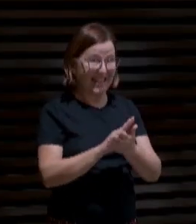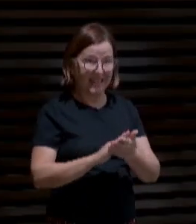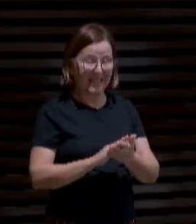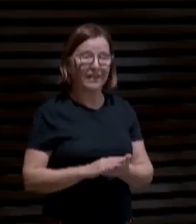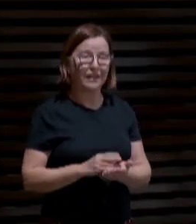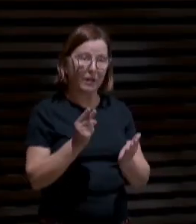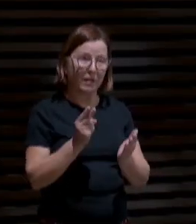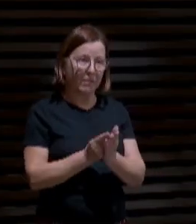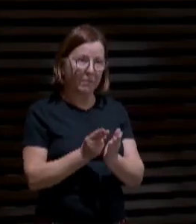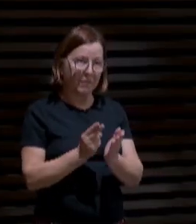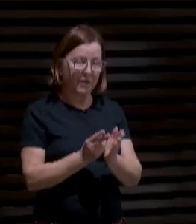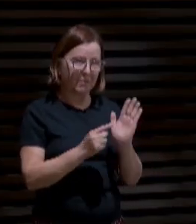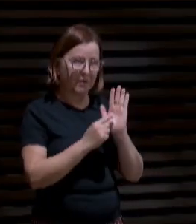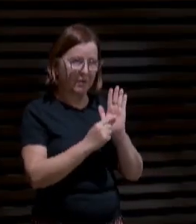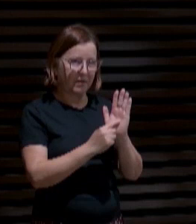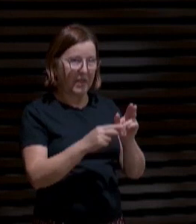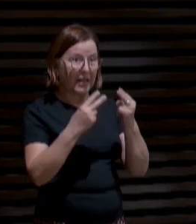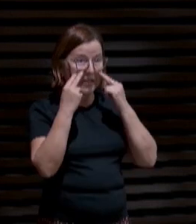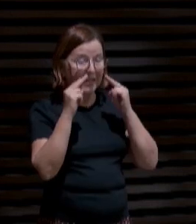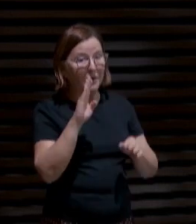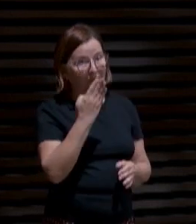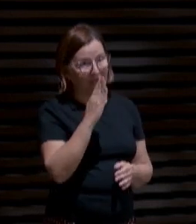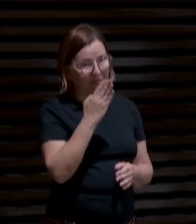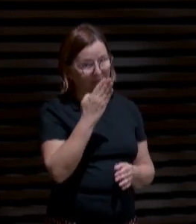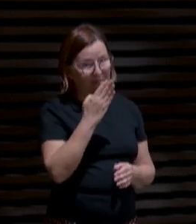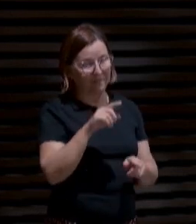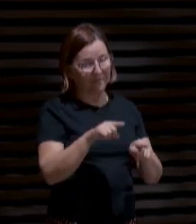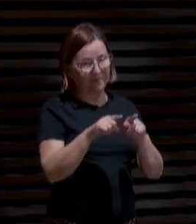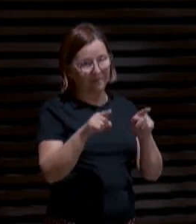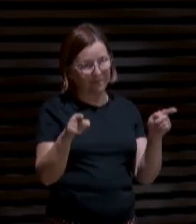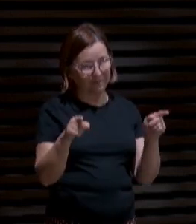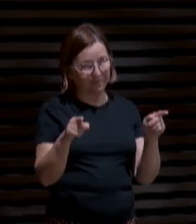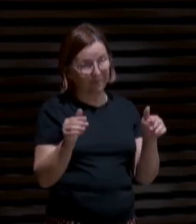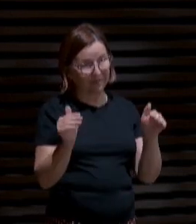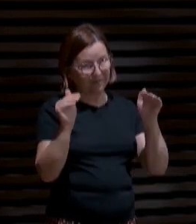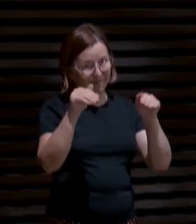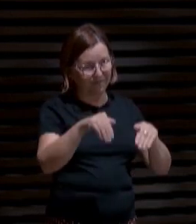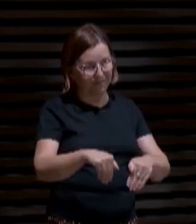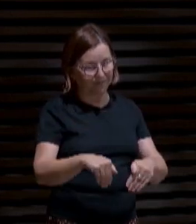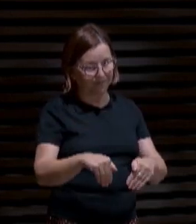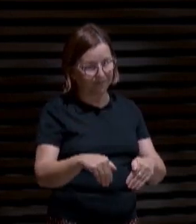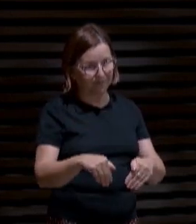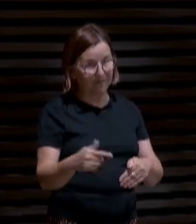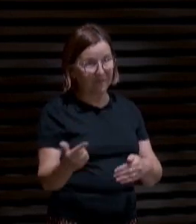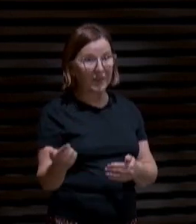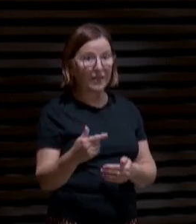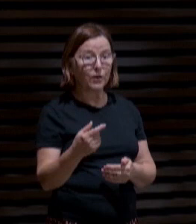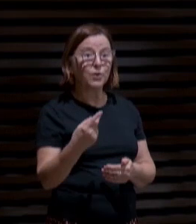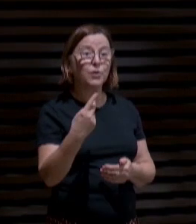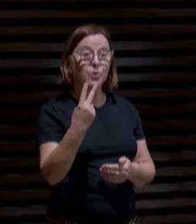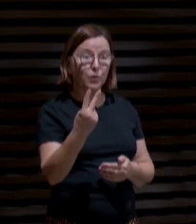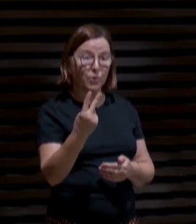terem apresentado muitas testemunhas falsas. Mas, afinal, compareceram duas,